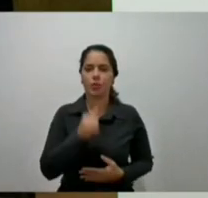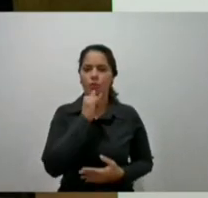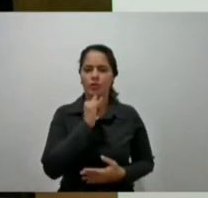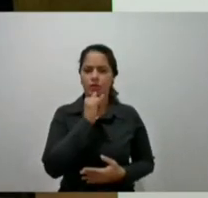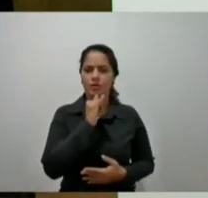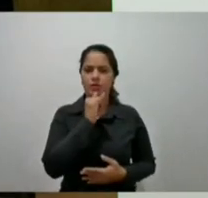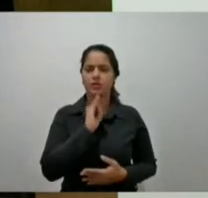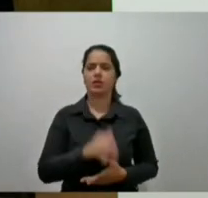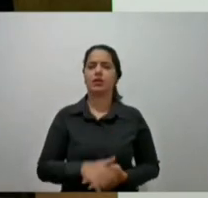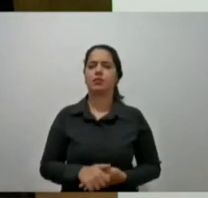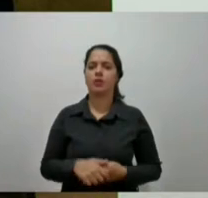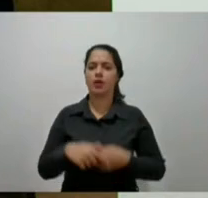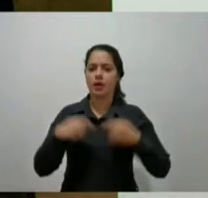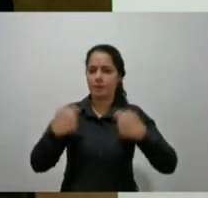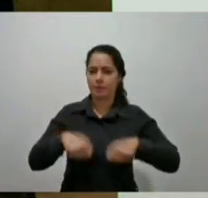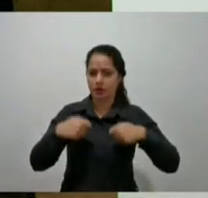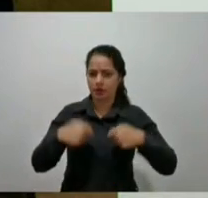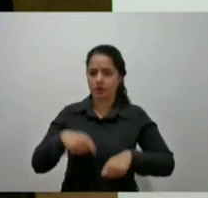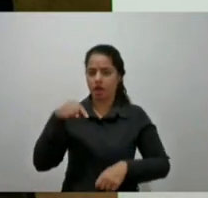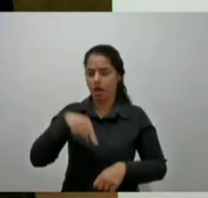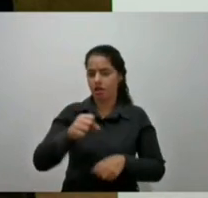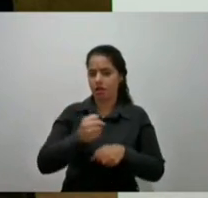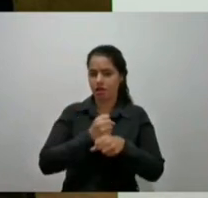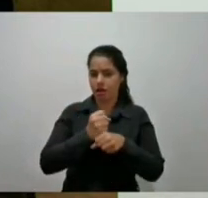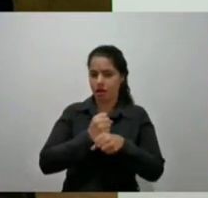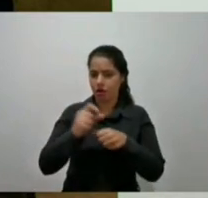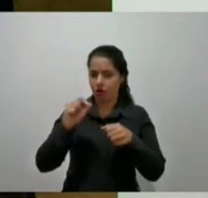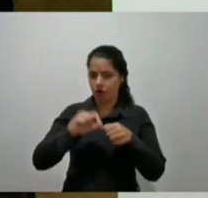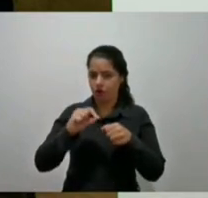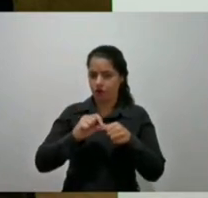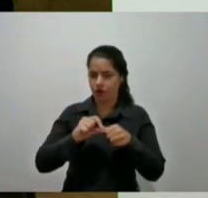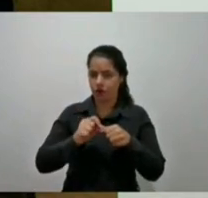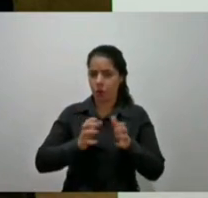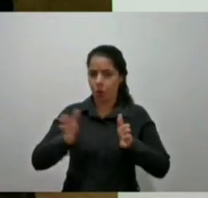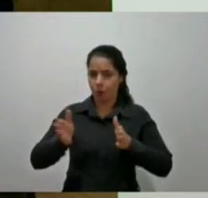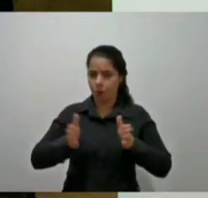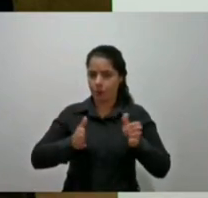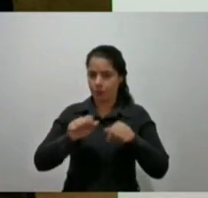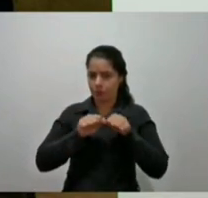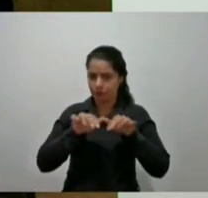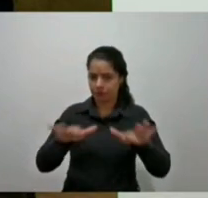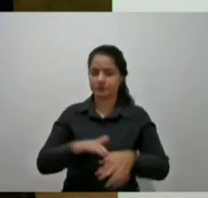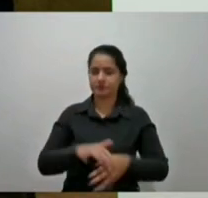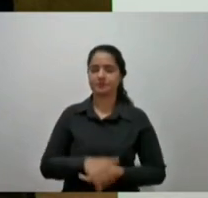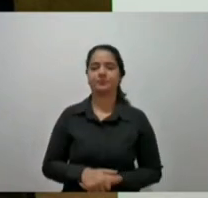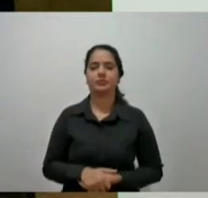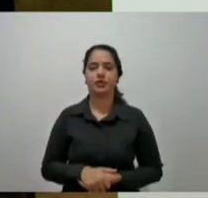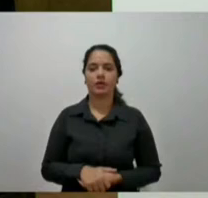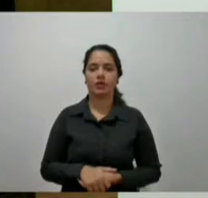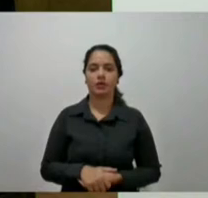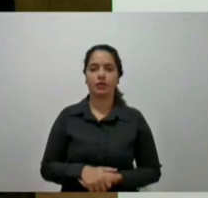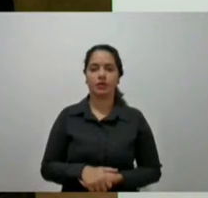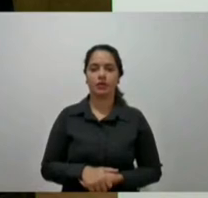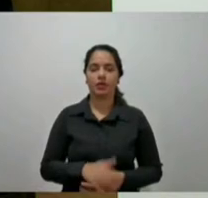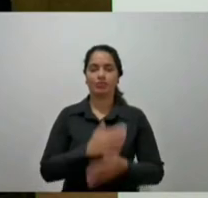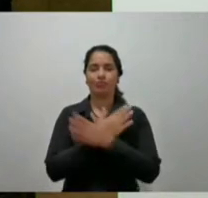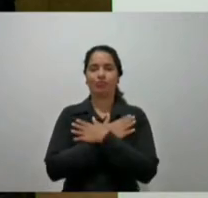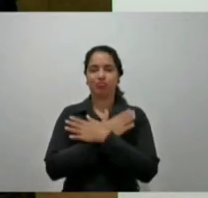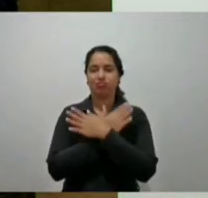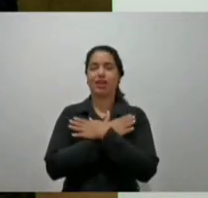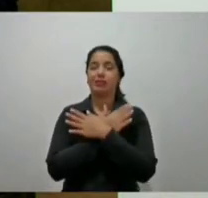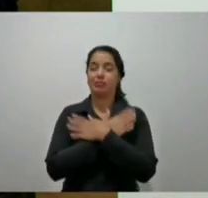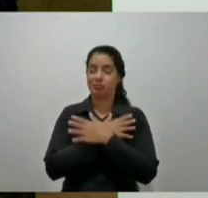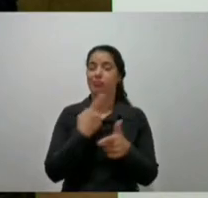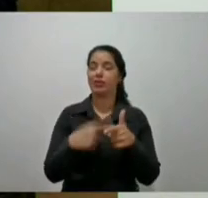ano durante a pandemia. Reconhecendo que o desemprego estava se transformando num problema grave,